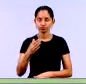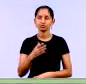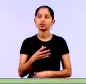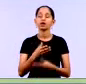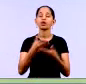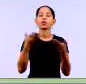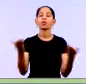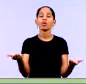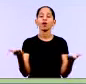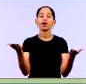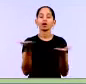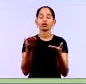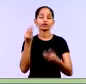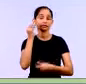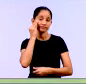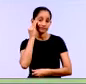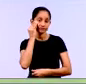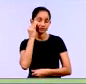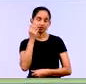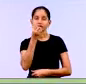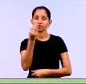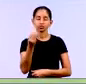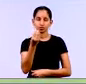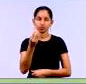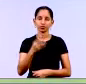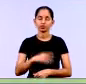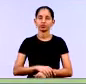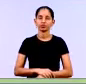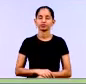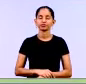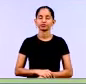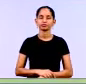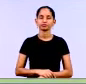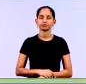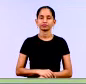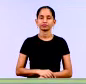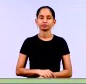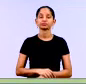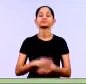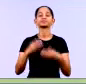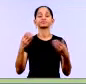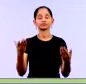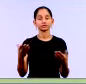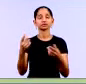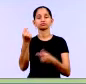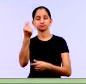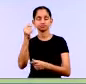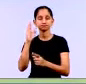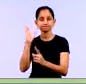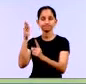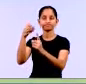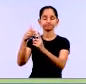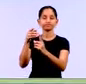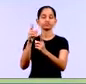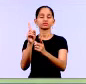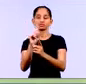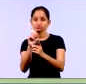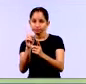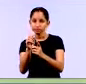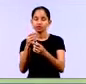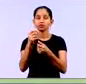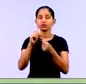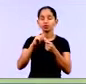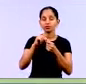as premissas aqui, só para ficar... Os custos com a depreciação dos